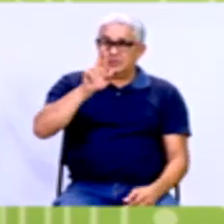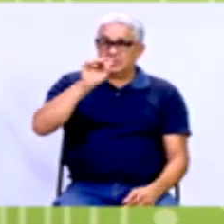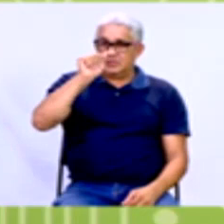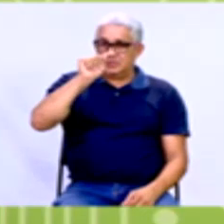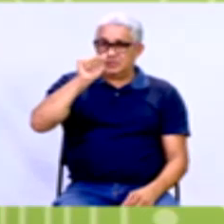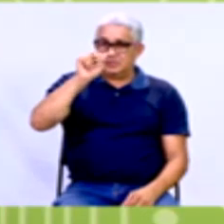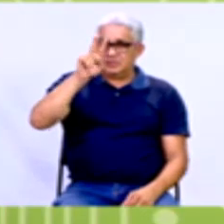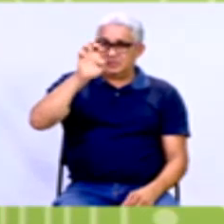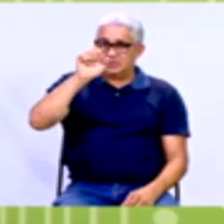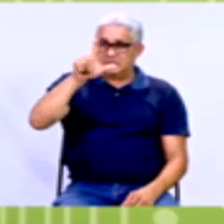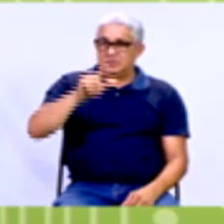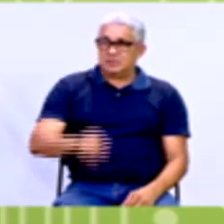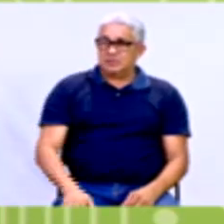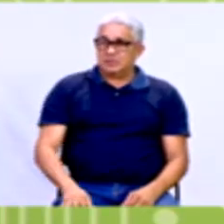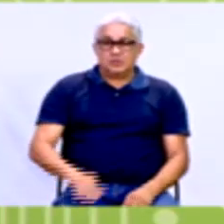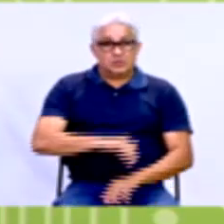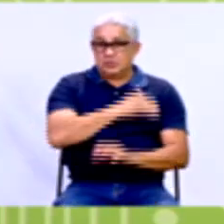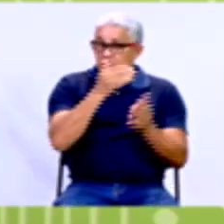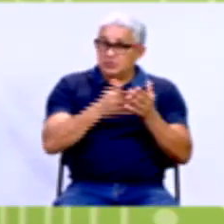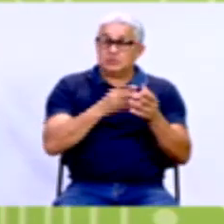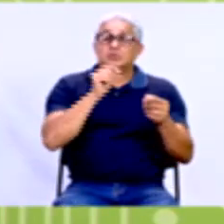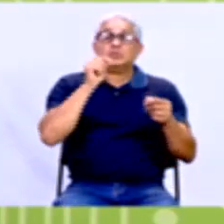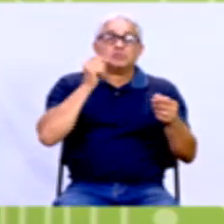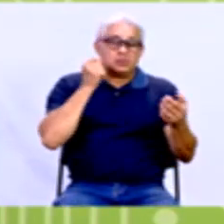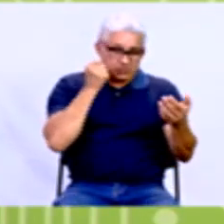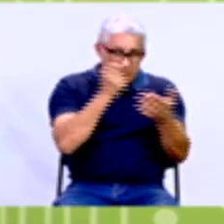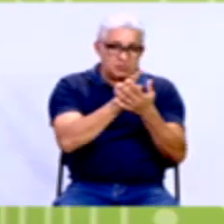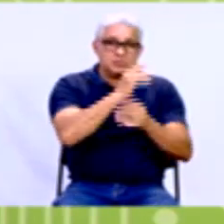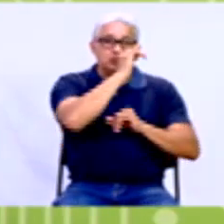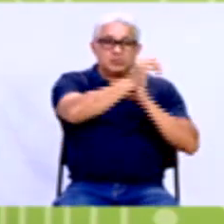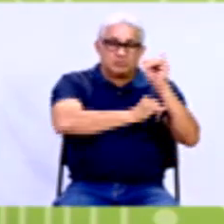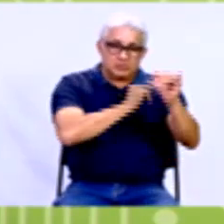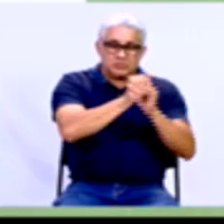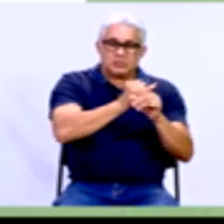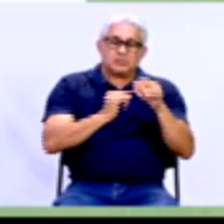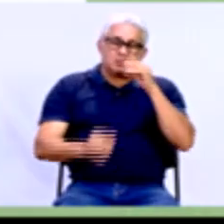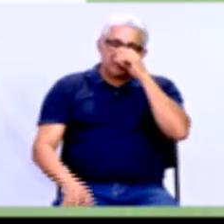porque hoje em dia todo mundo faz compra pela internet, né?